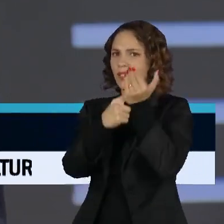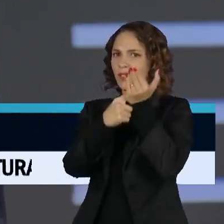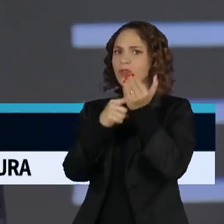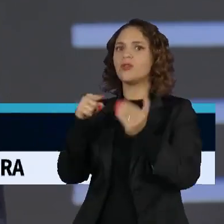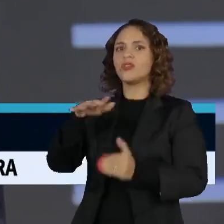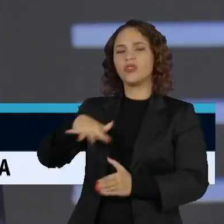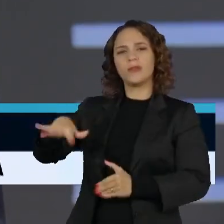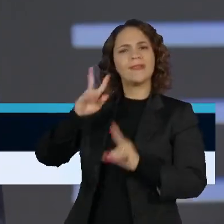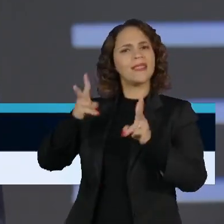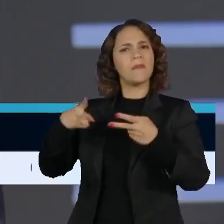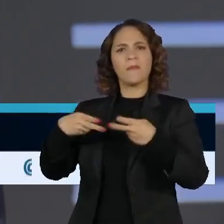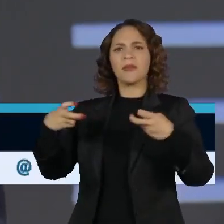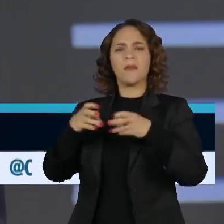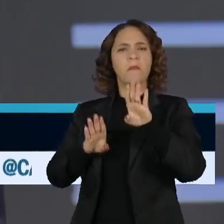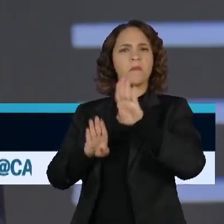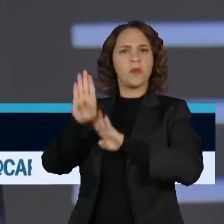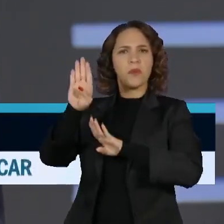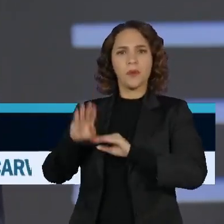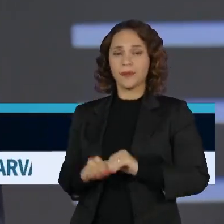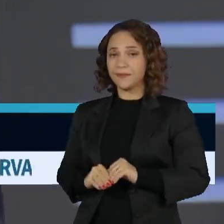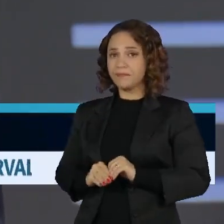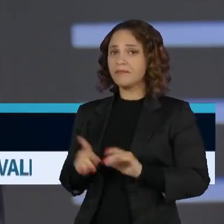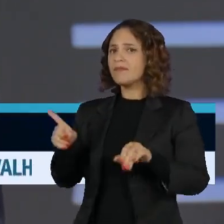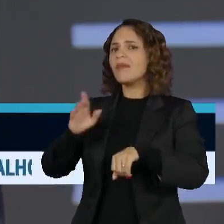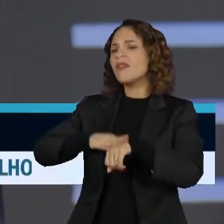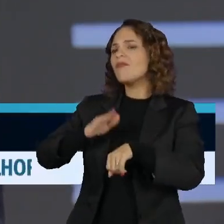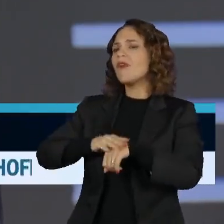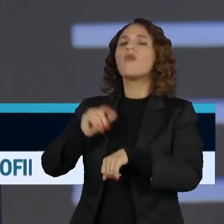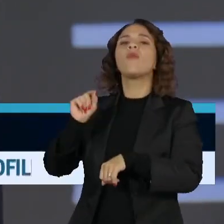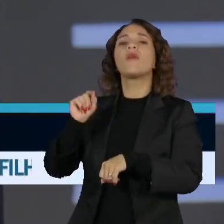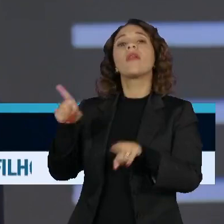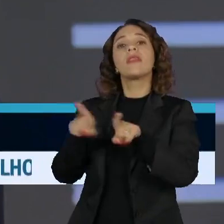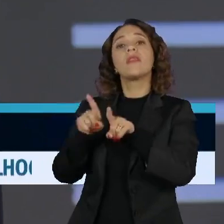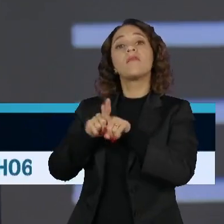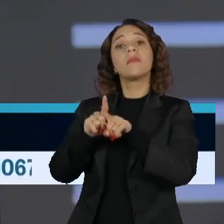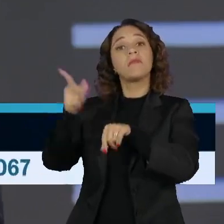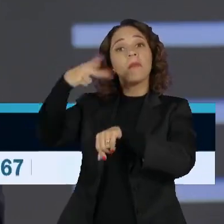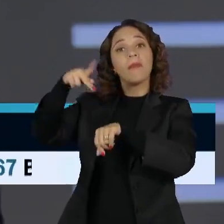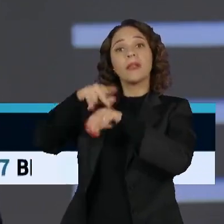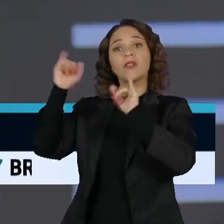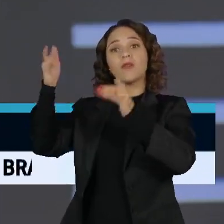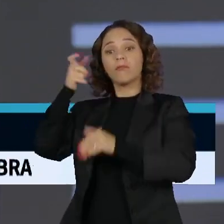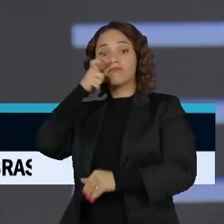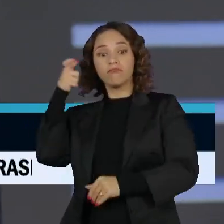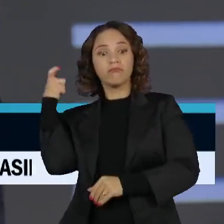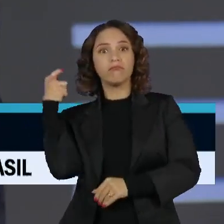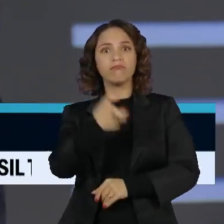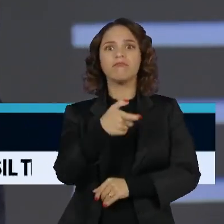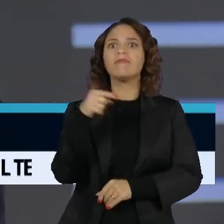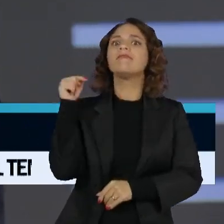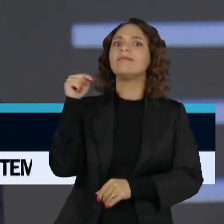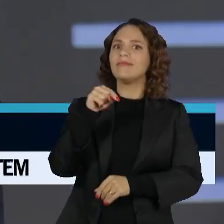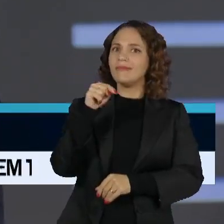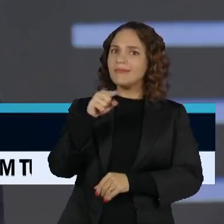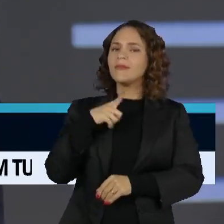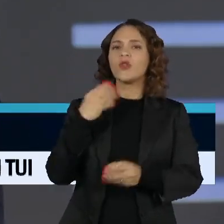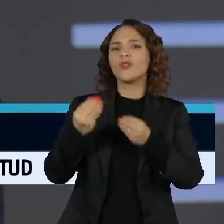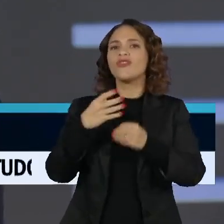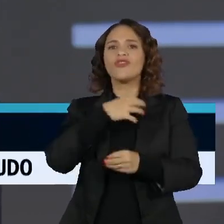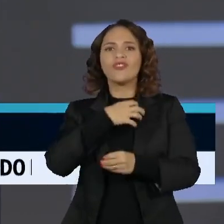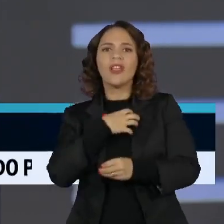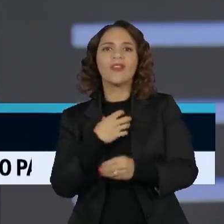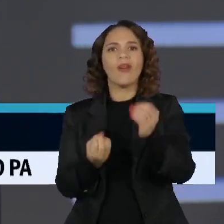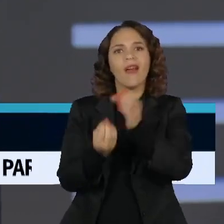muito grande. E, na verdade, o que ela faz é atrair também investimentos internacionais para este tipo de modalidade